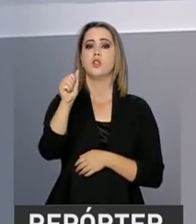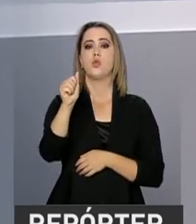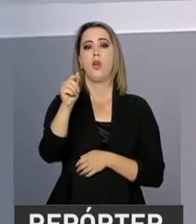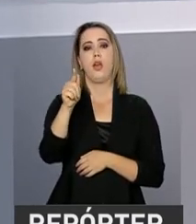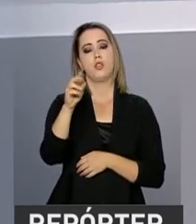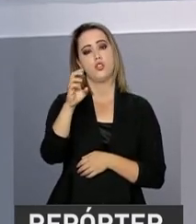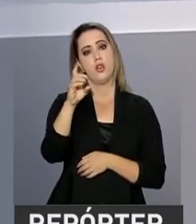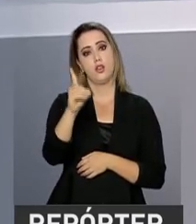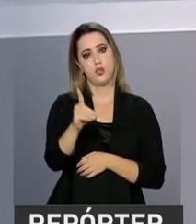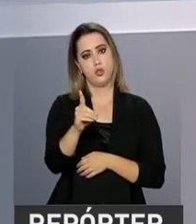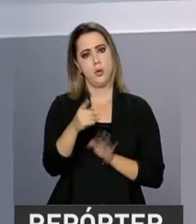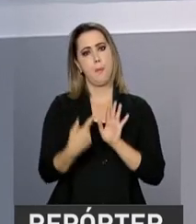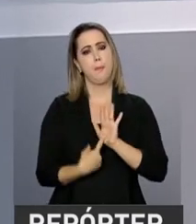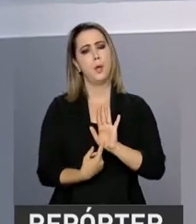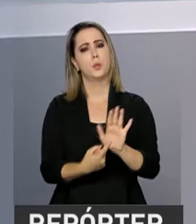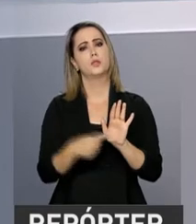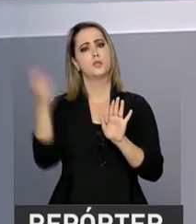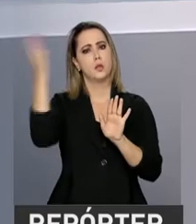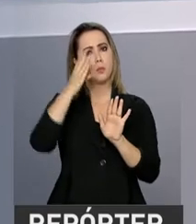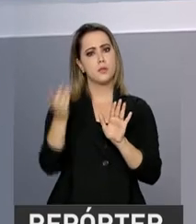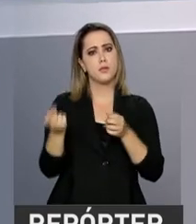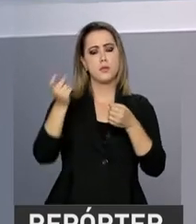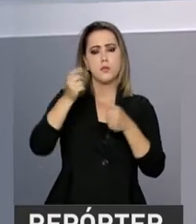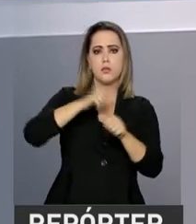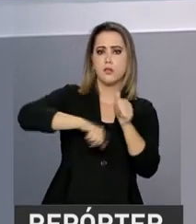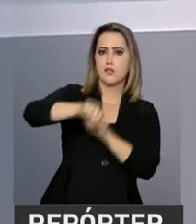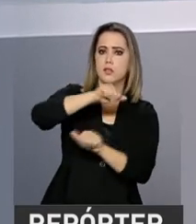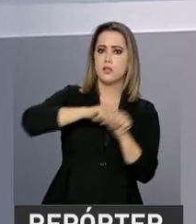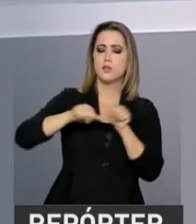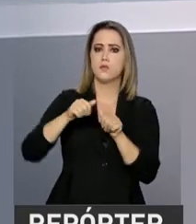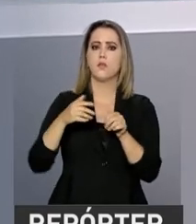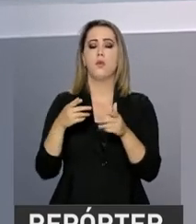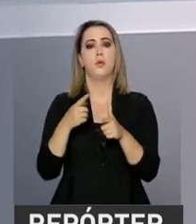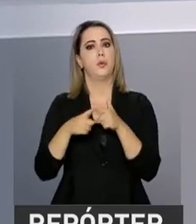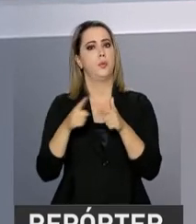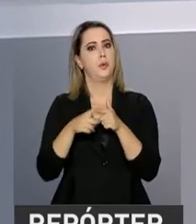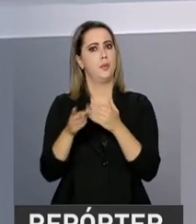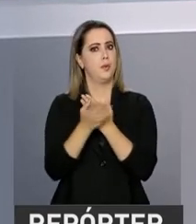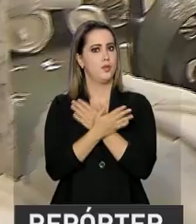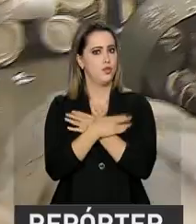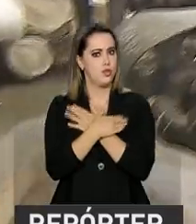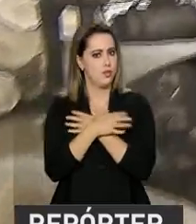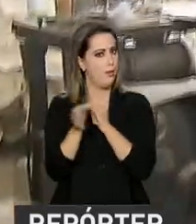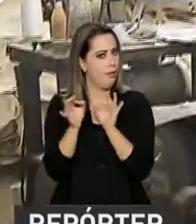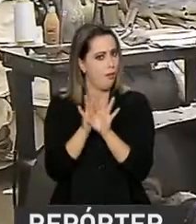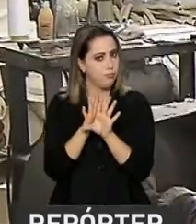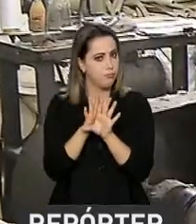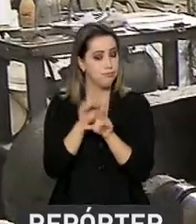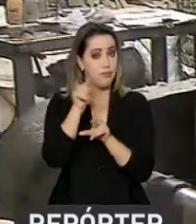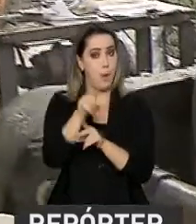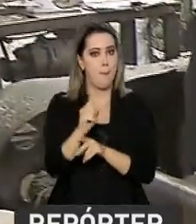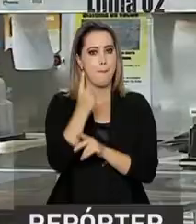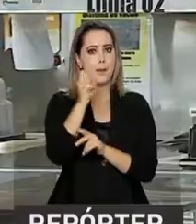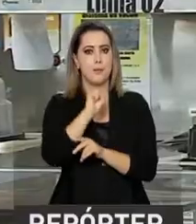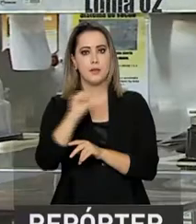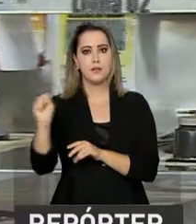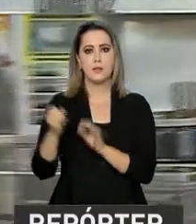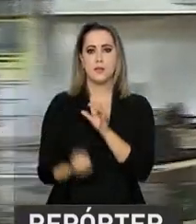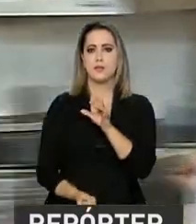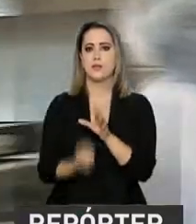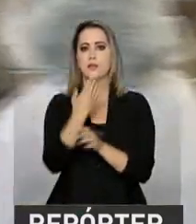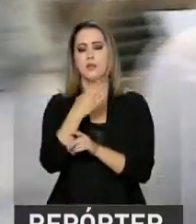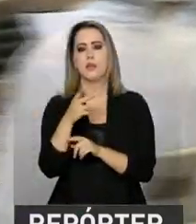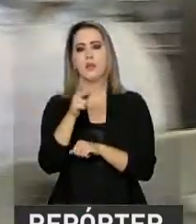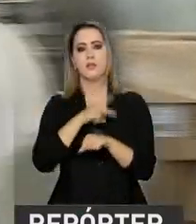caged mostram que o brasil está revertendo o quadro do desemprego no primeiro semestre deste ano foram criados no